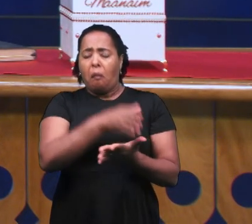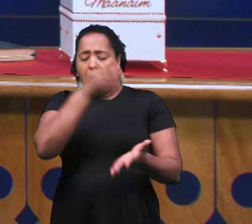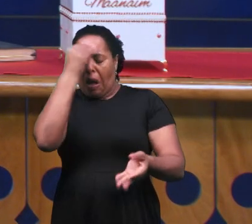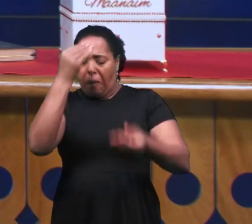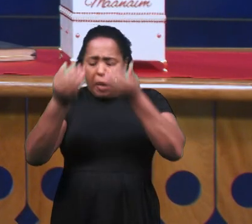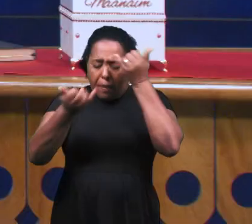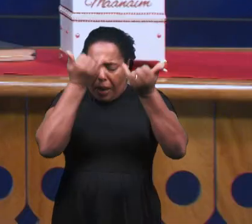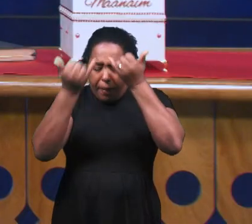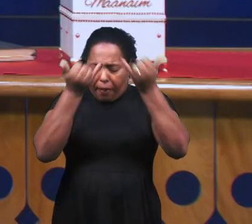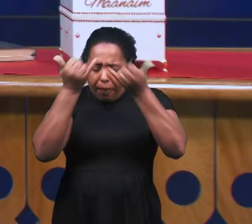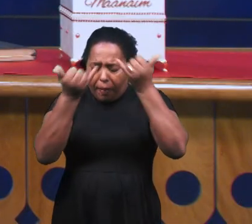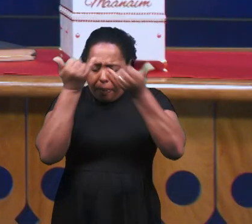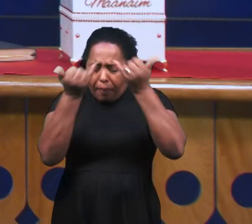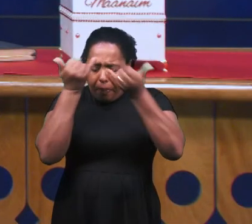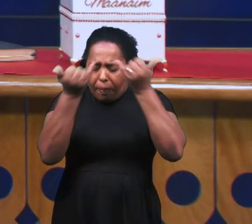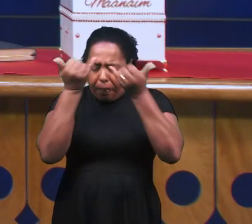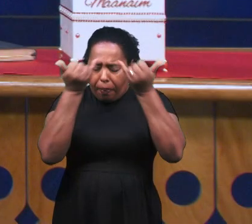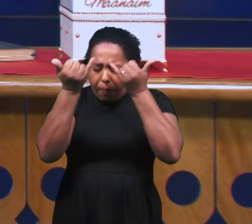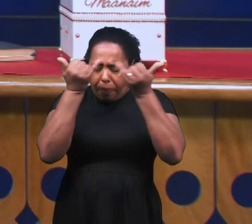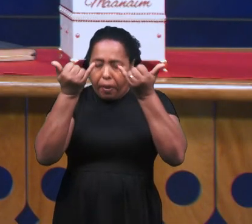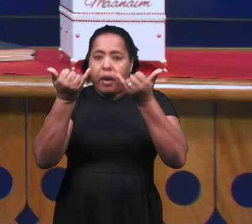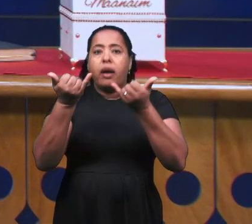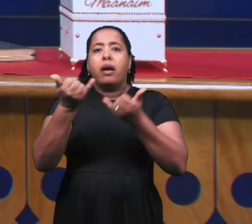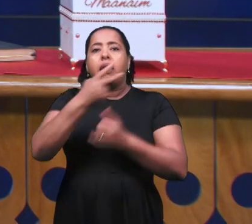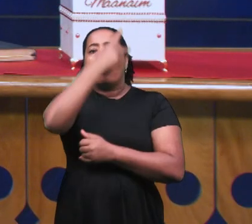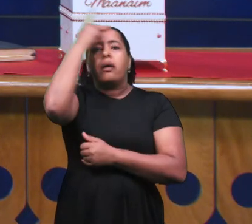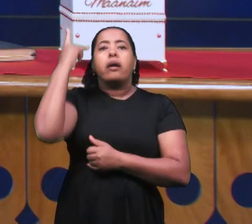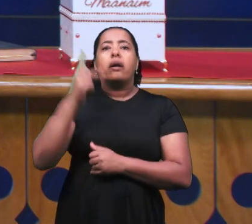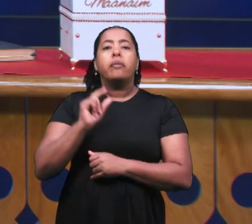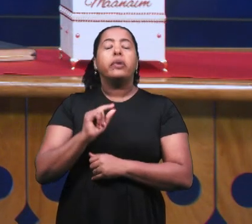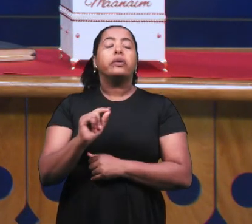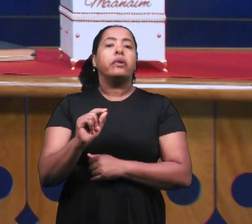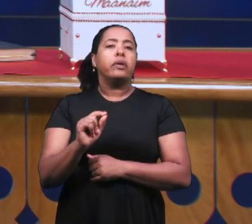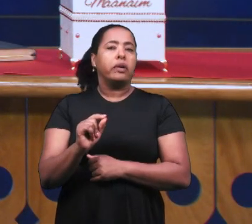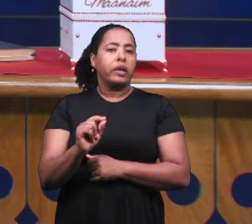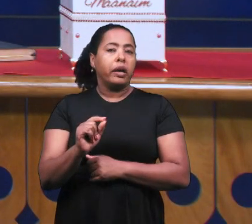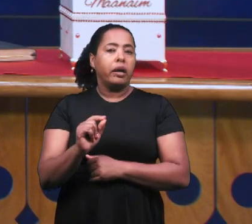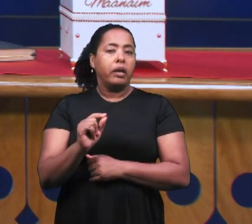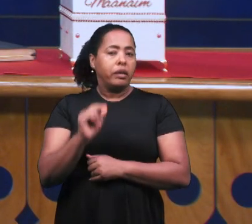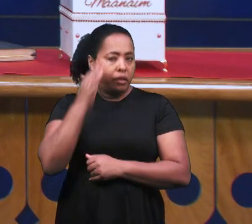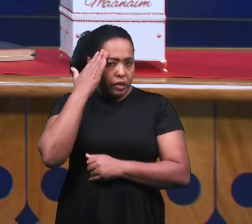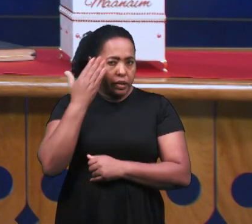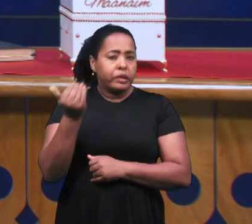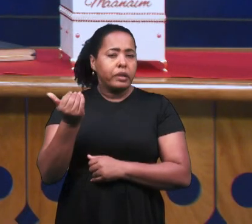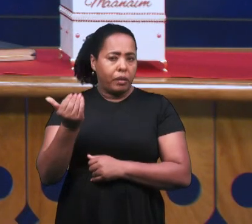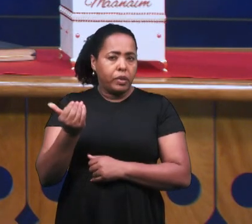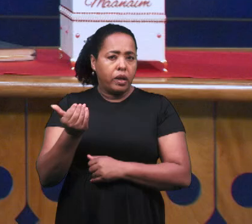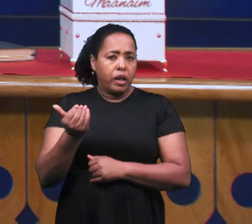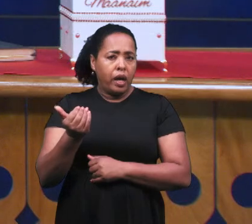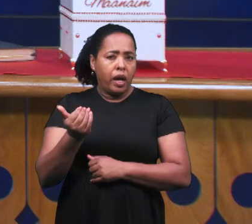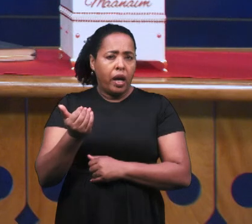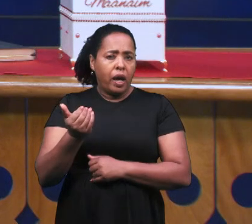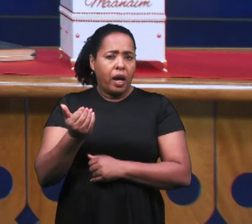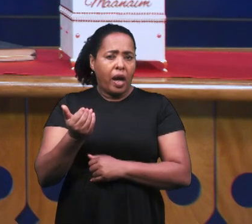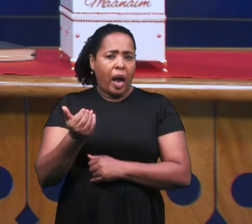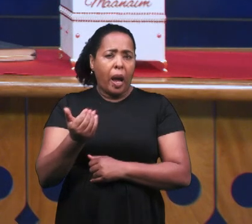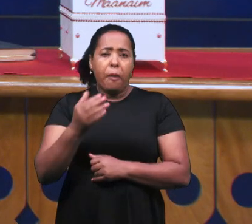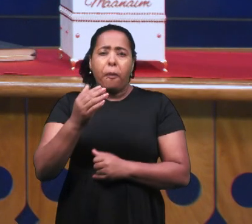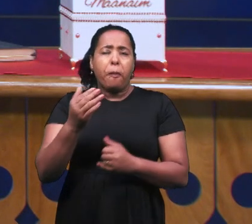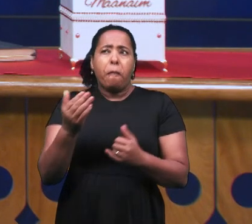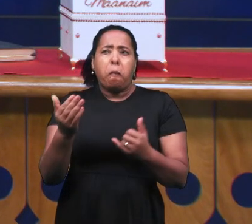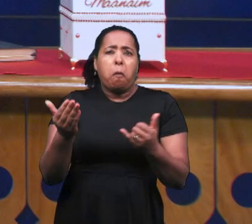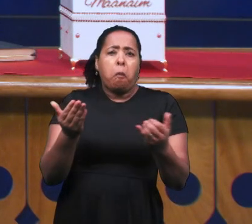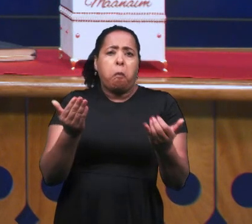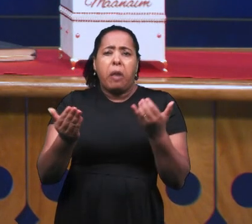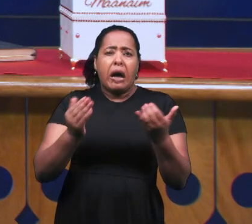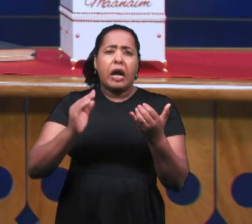informações, de coisas, e a pessoa, sabe como é que é? Eles colocam um lixo em cima da pessoa, um lixo